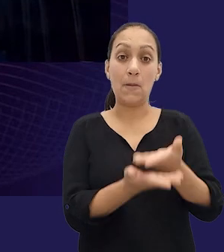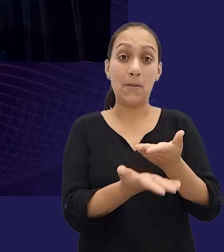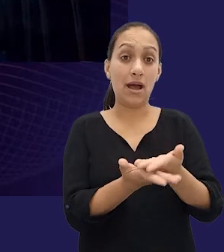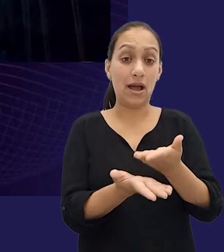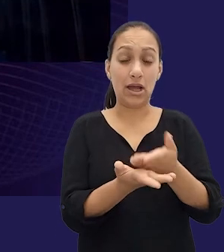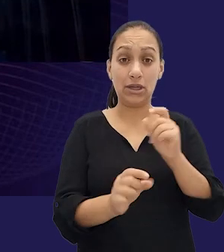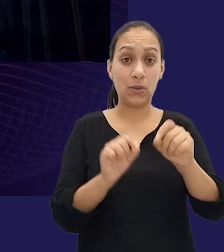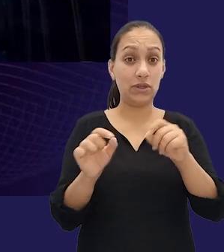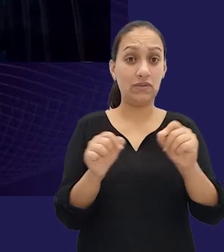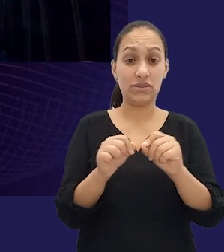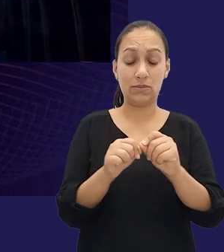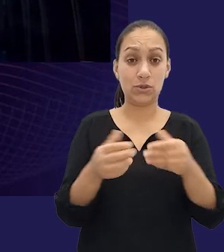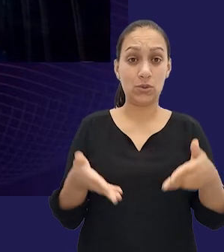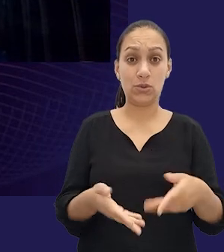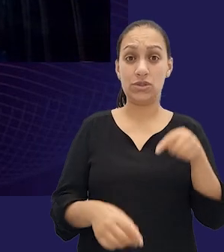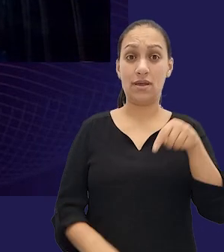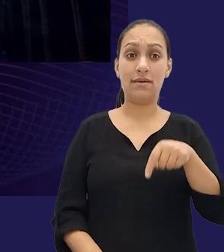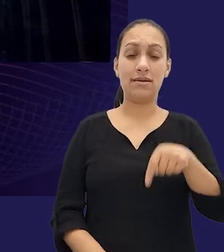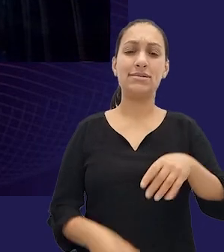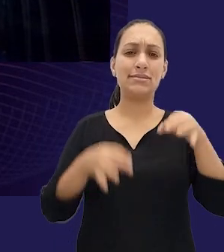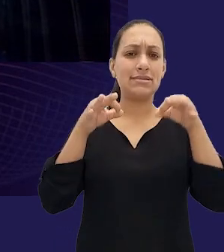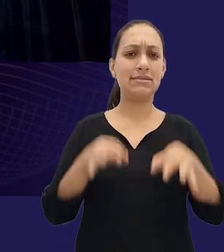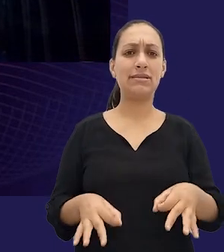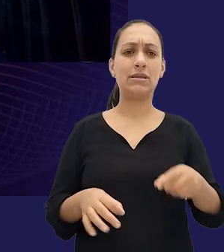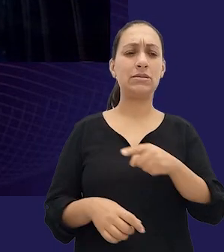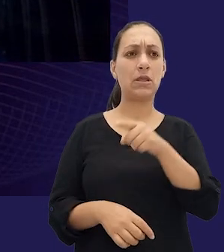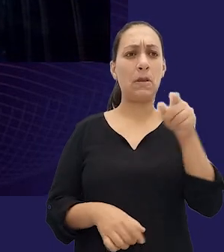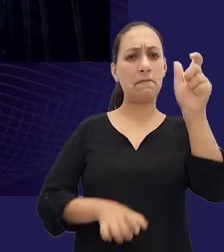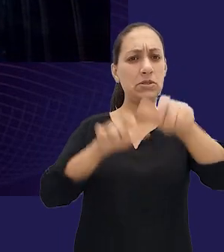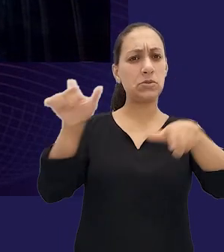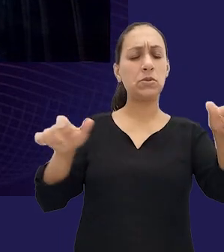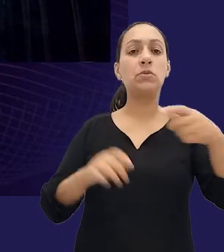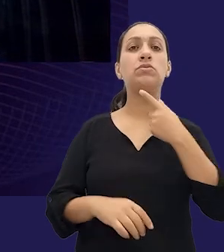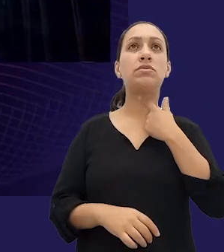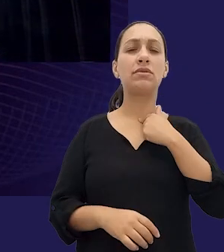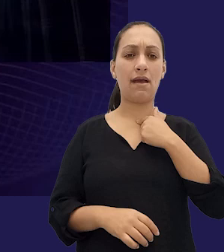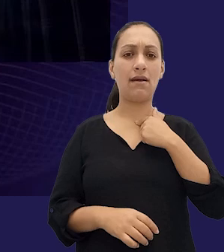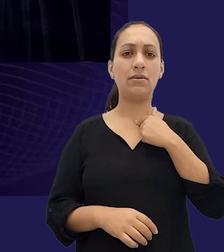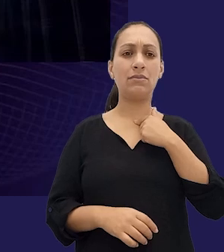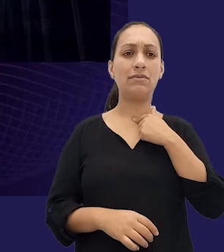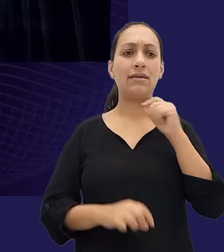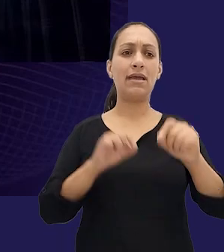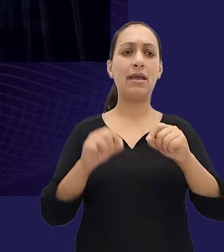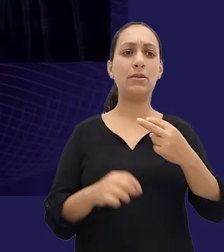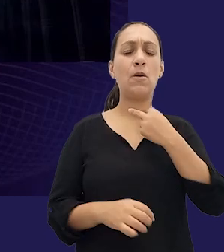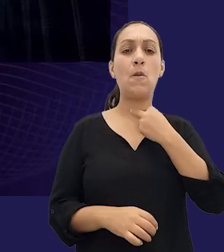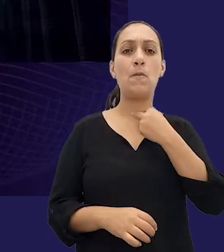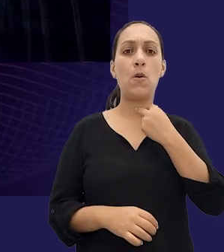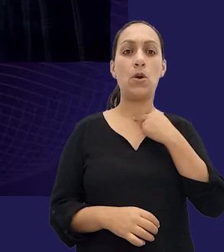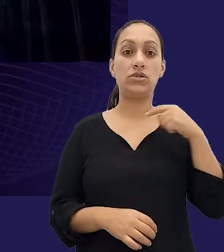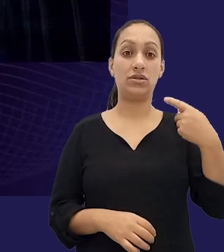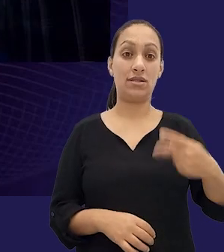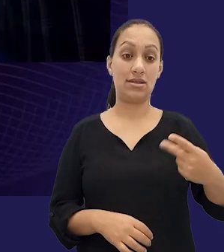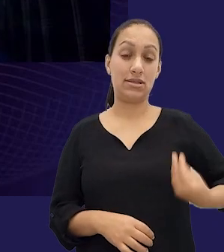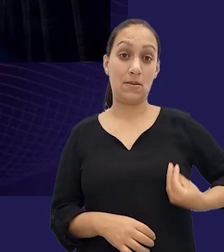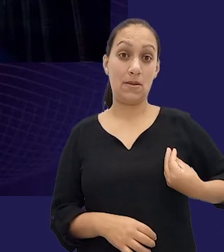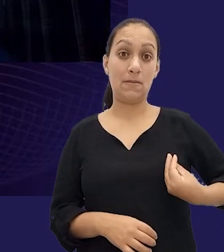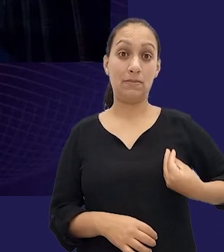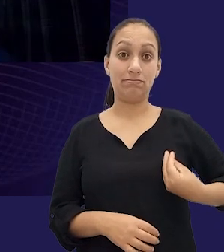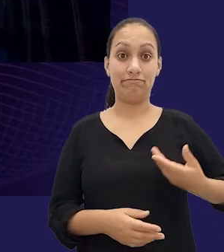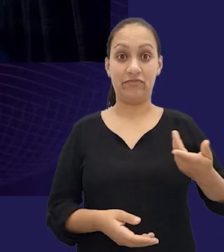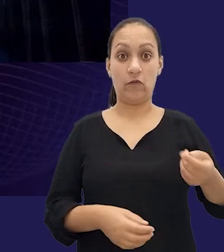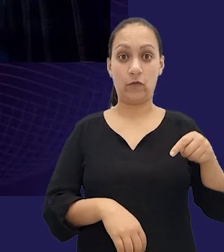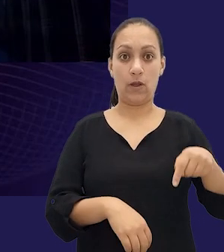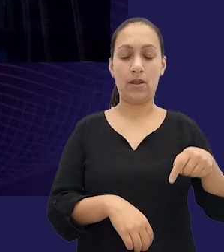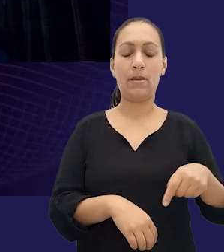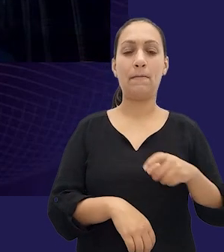aqui. Então, muito obrigado, tenho certeza que o pessoal gostou. O pessoal que também não pôde estar neste momento vai poder acompanhar depois, já que